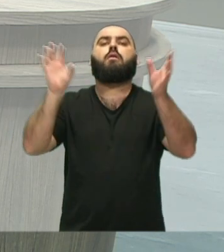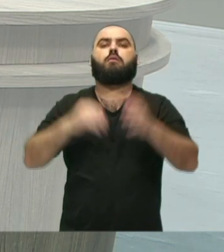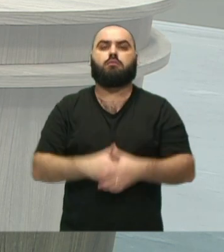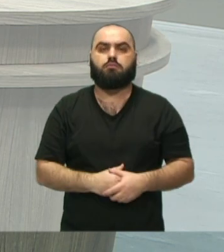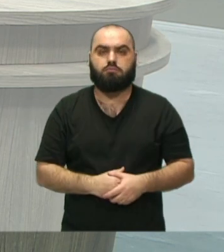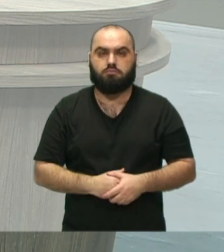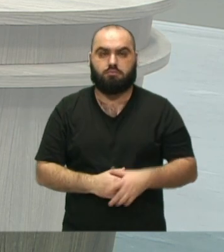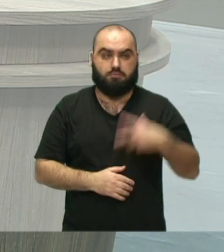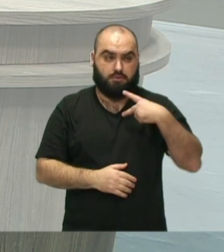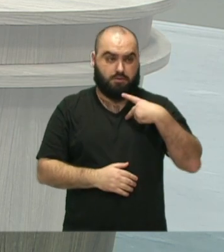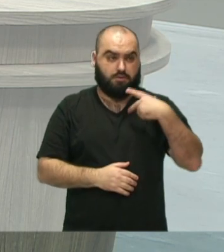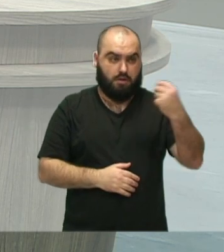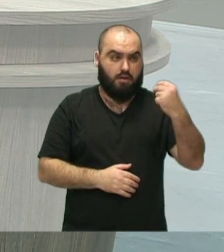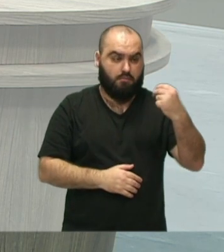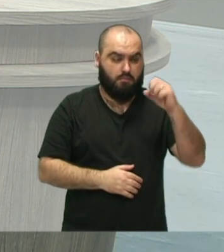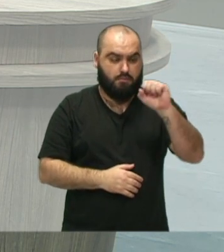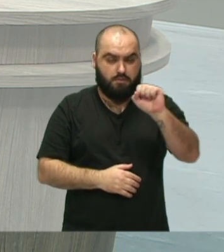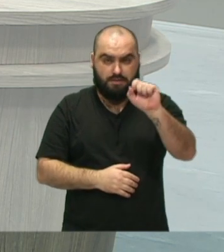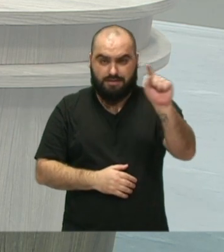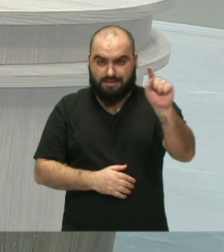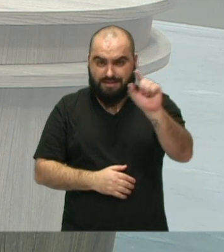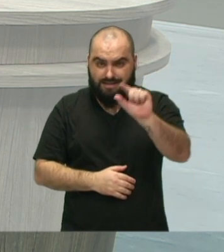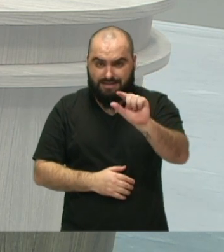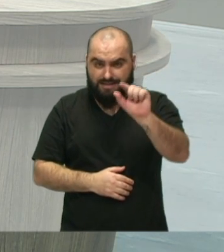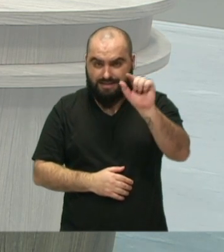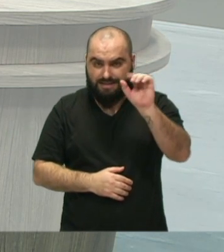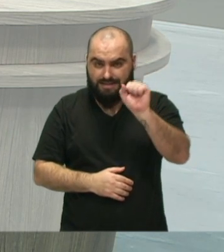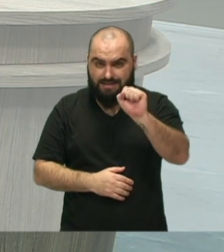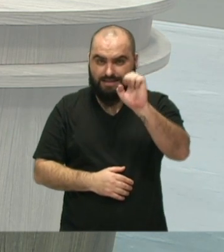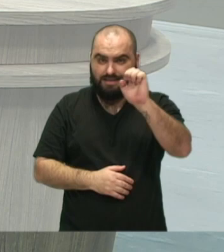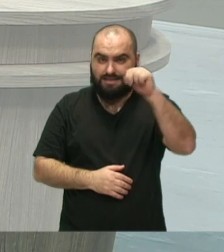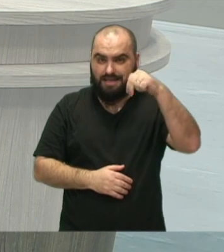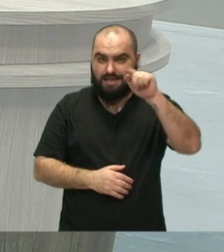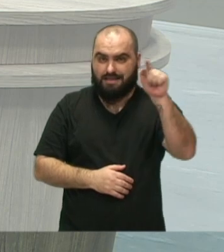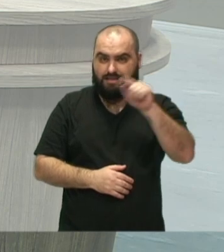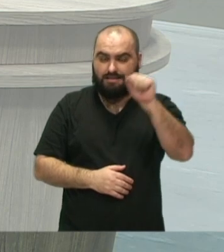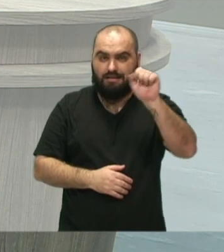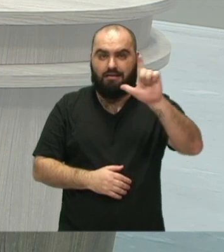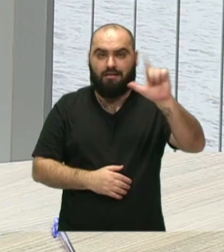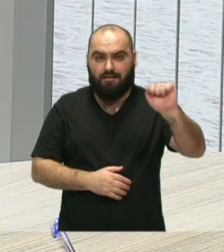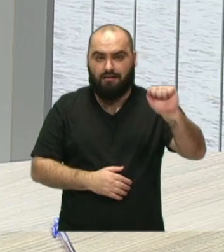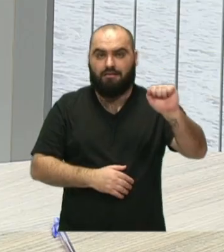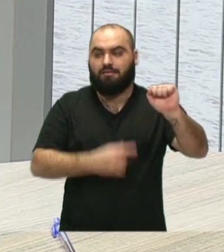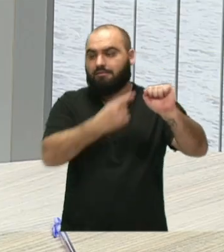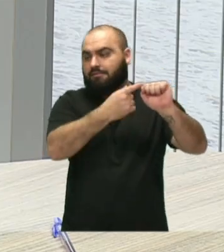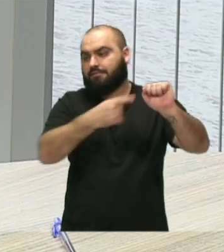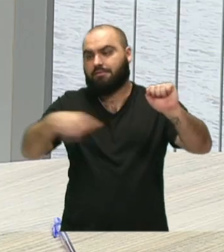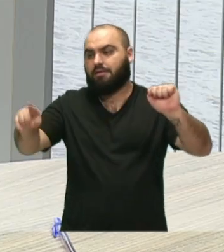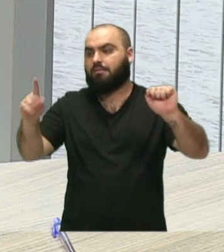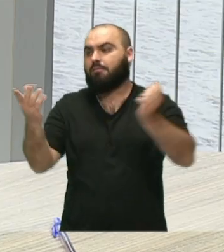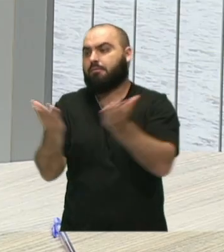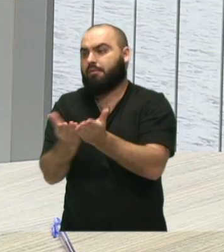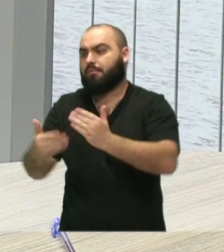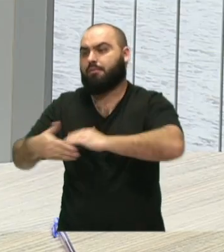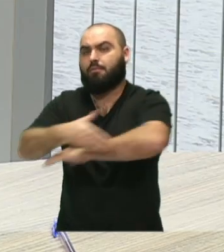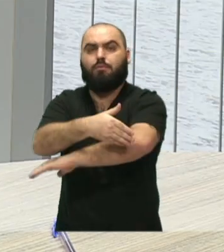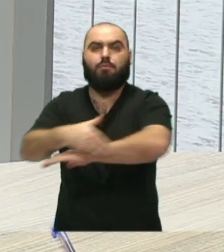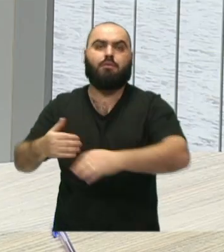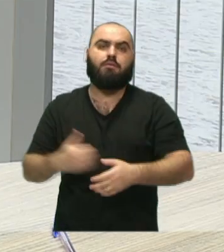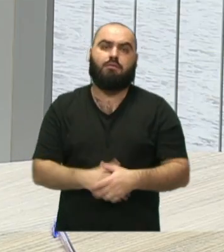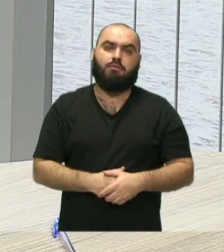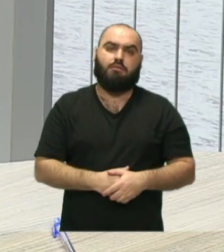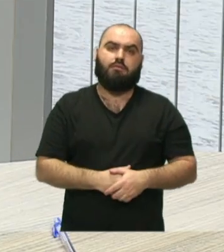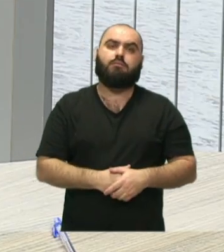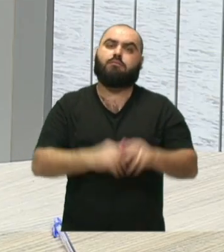senzala para a sarjeta. Então, não é ao acaso que nós temos mais de 70% da população preta do Brasil nas comunidades,